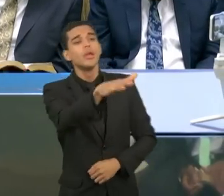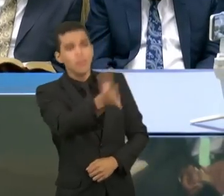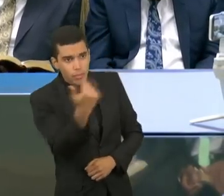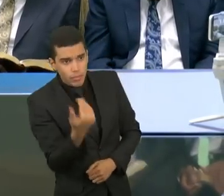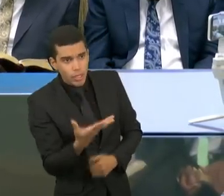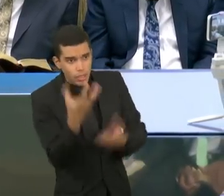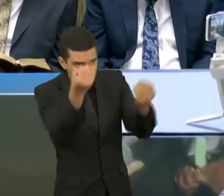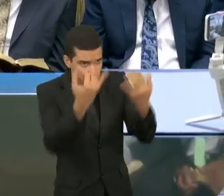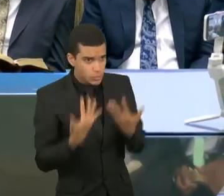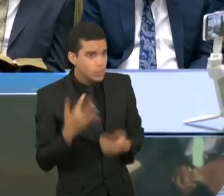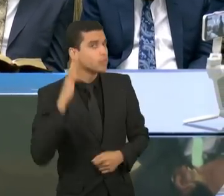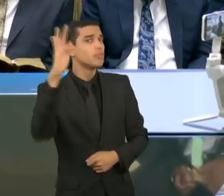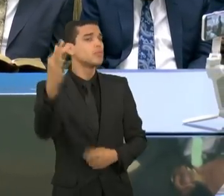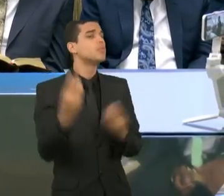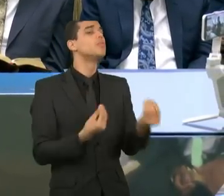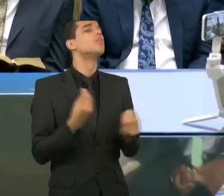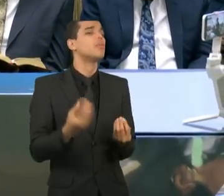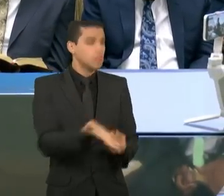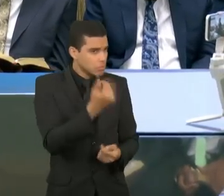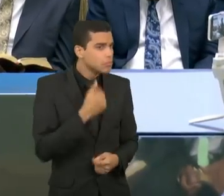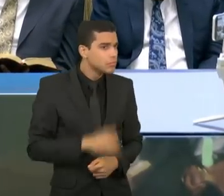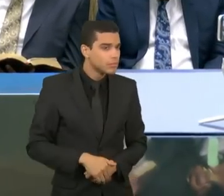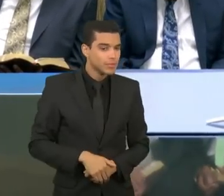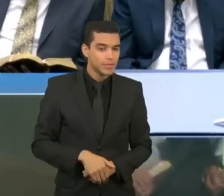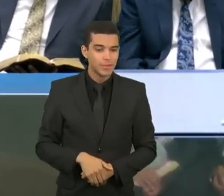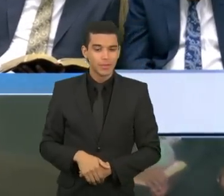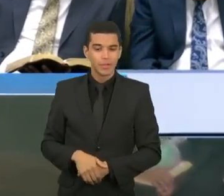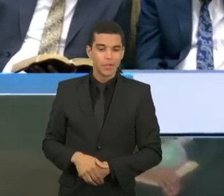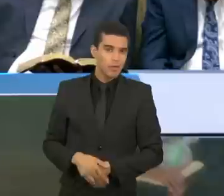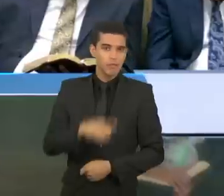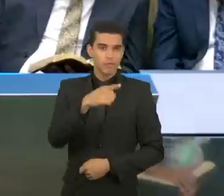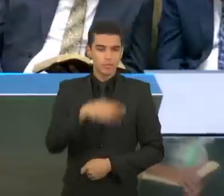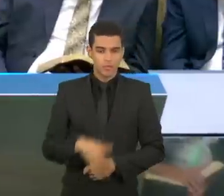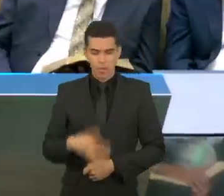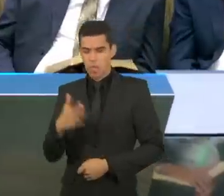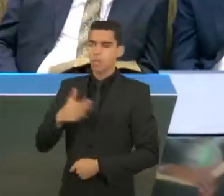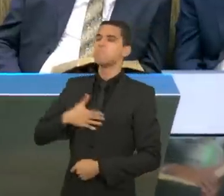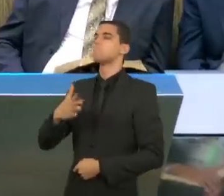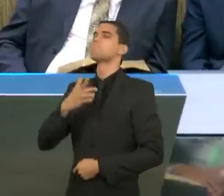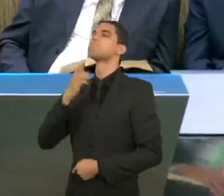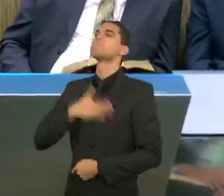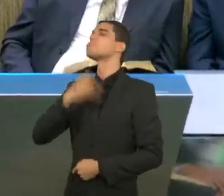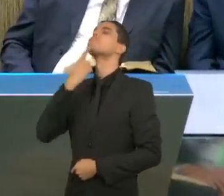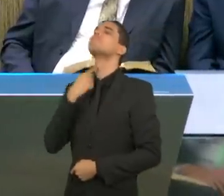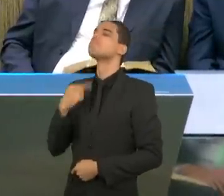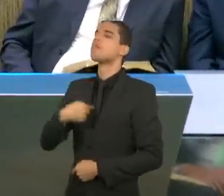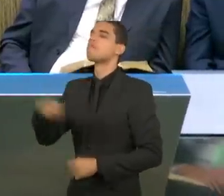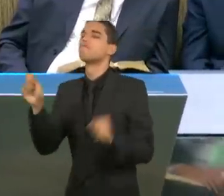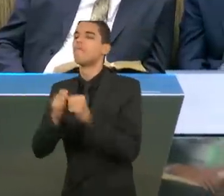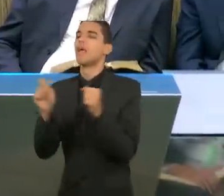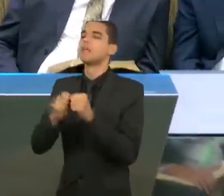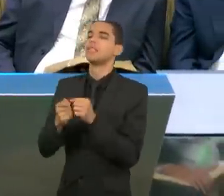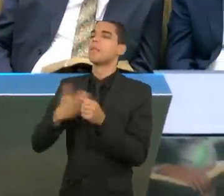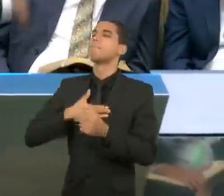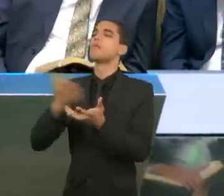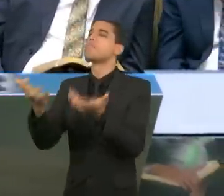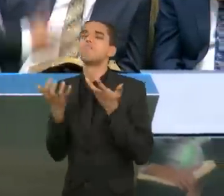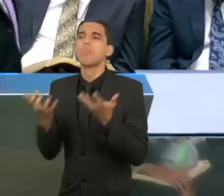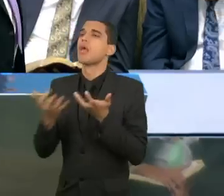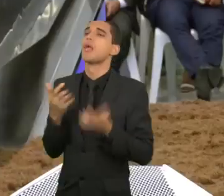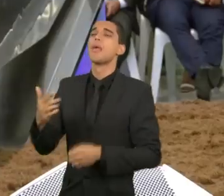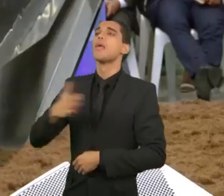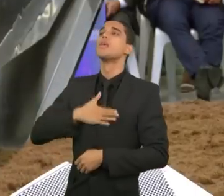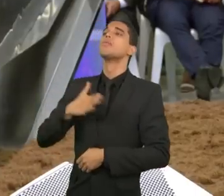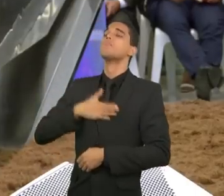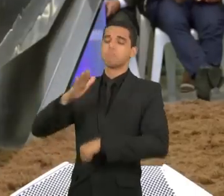rapaz. Hã? Você que eu vou fazer minha vontade. Eu vou seguir meu caminho. Eu vou fazer o que